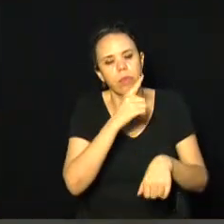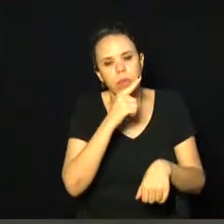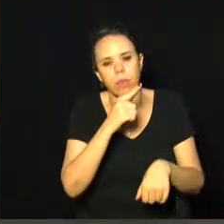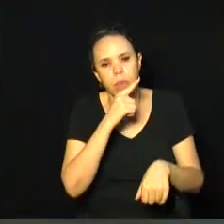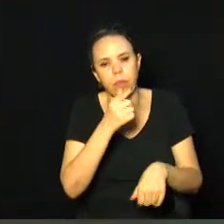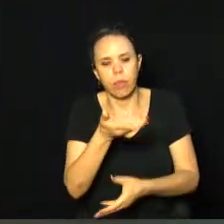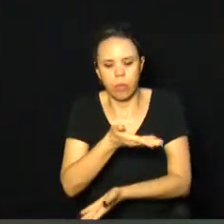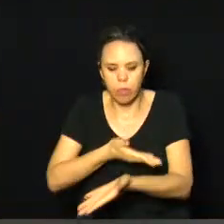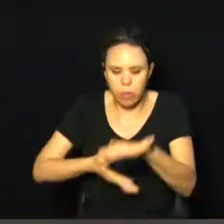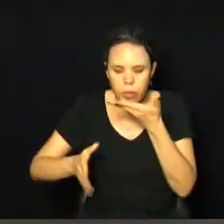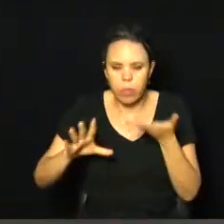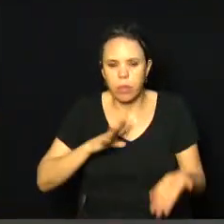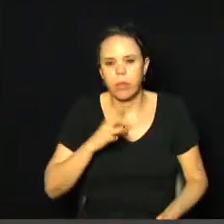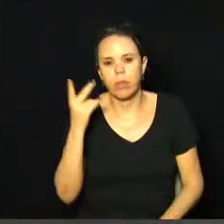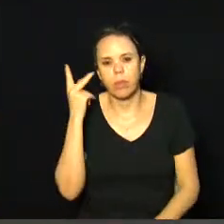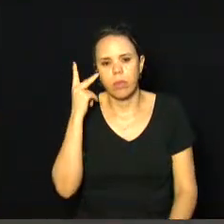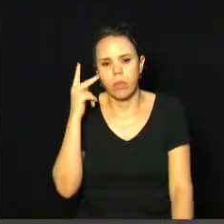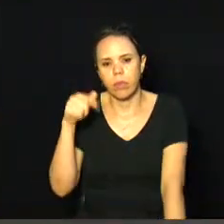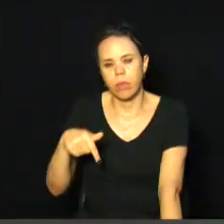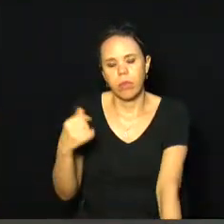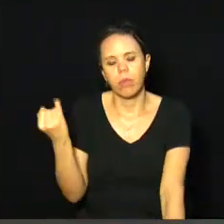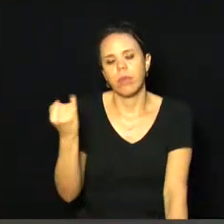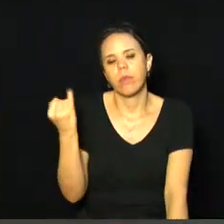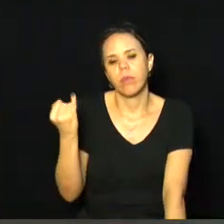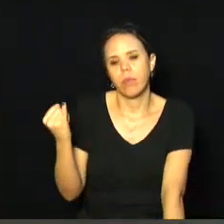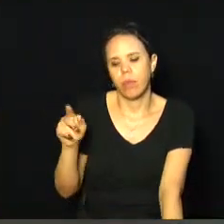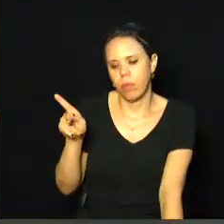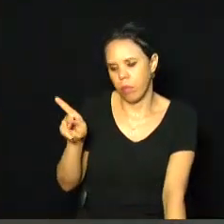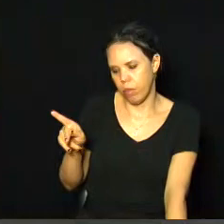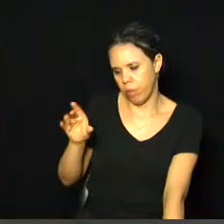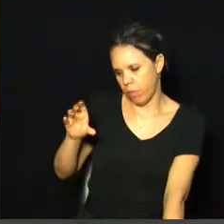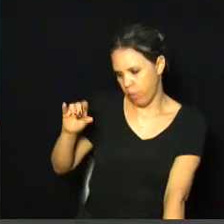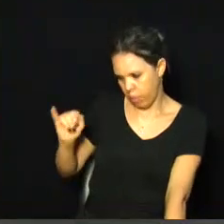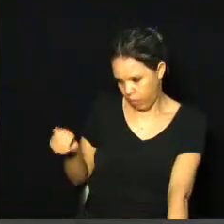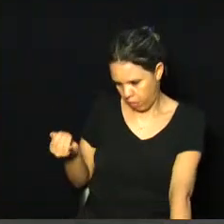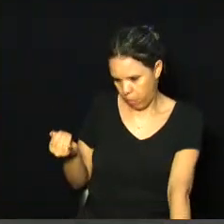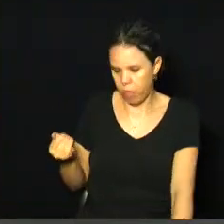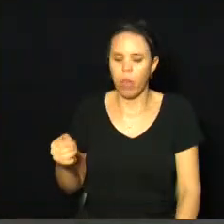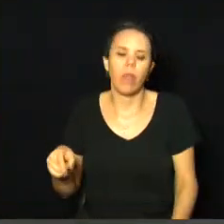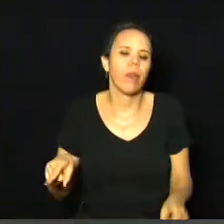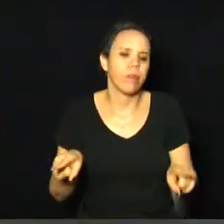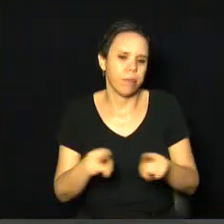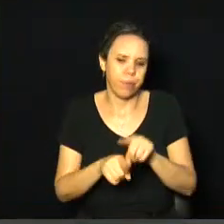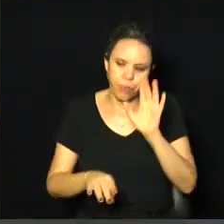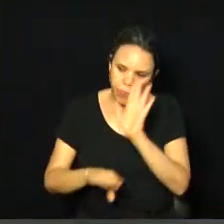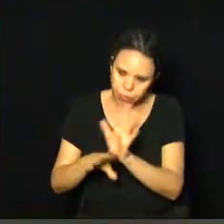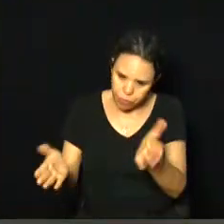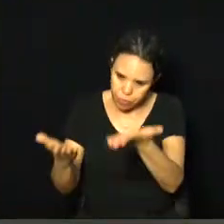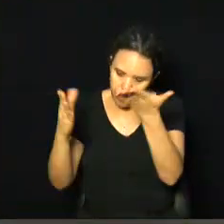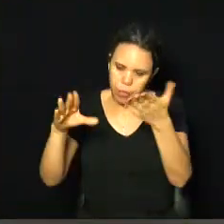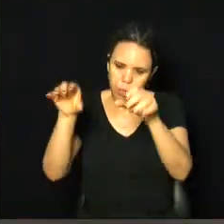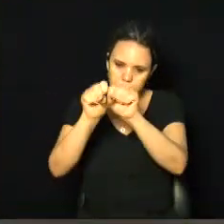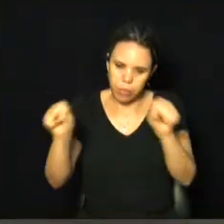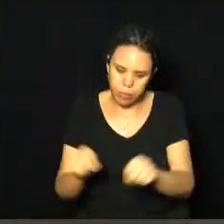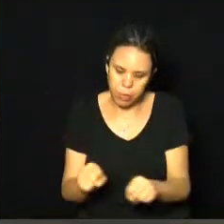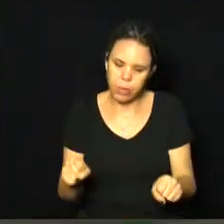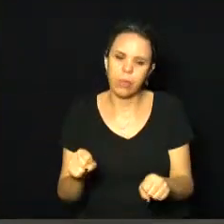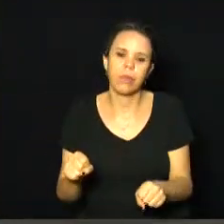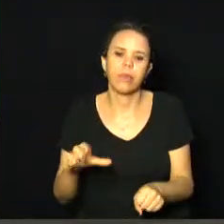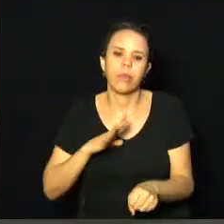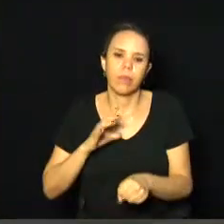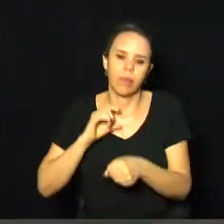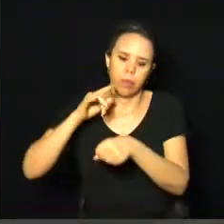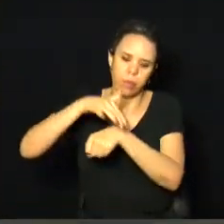da cidade de São Paulo, né? O nosso PCJ também abastece o sistema Cantareira, que